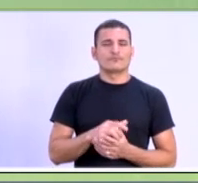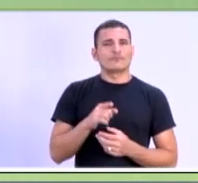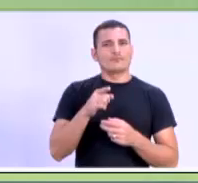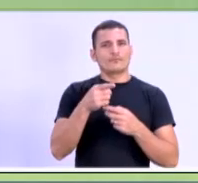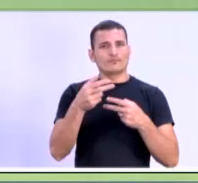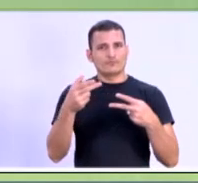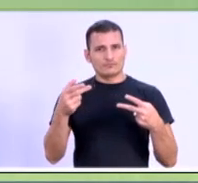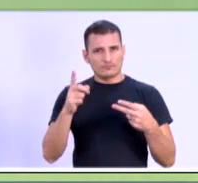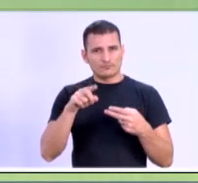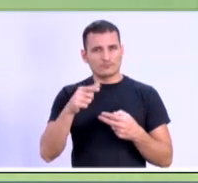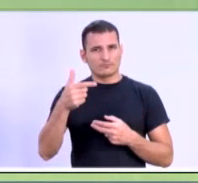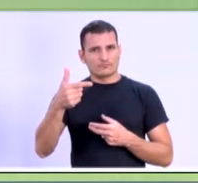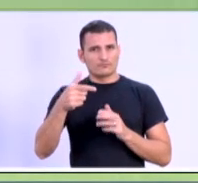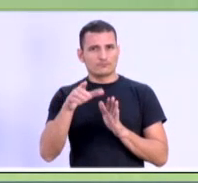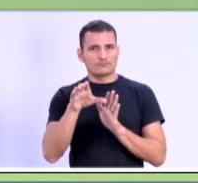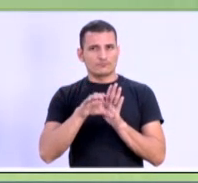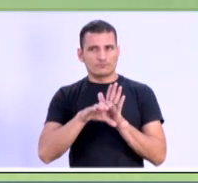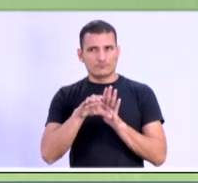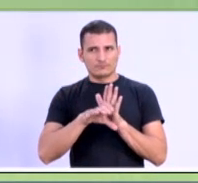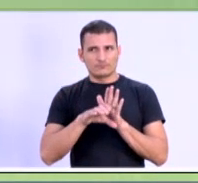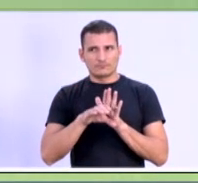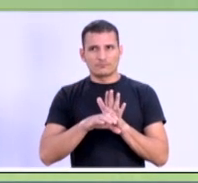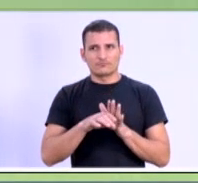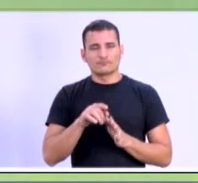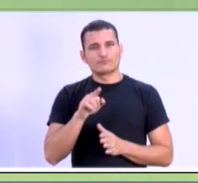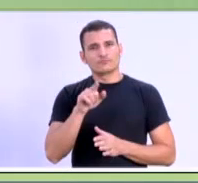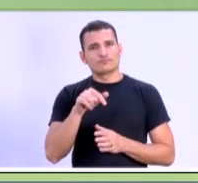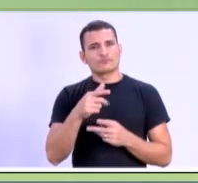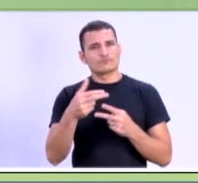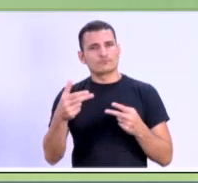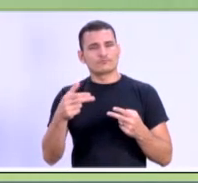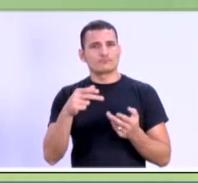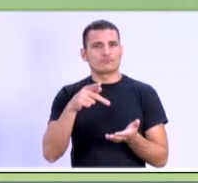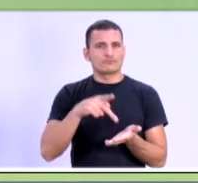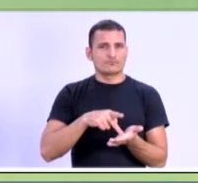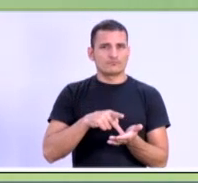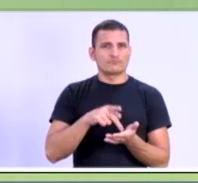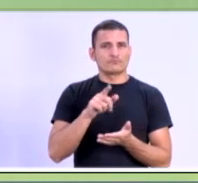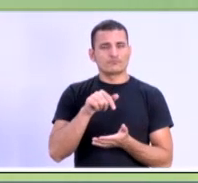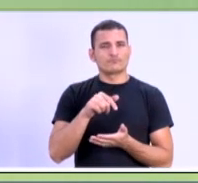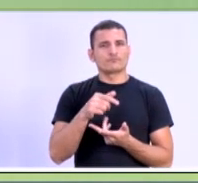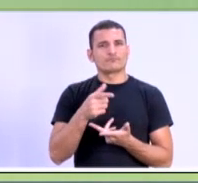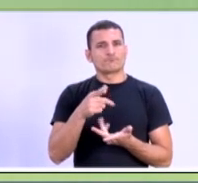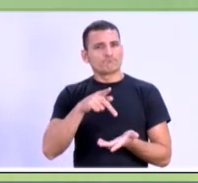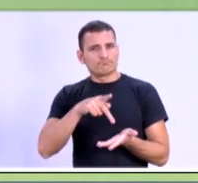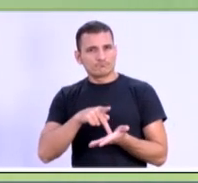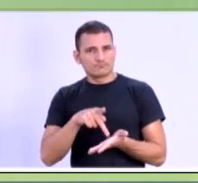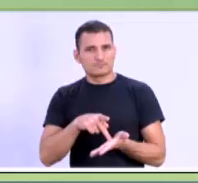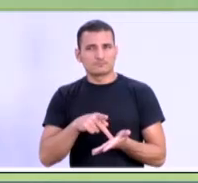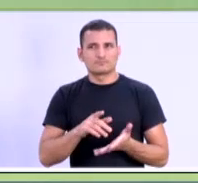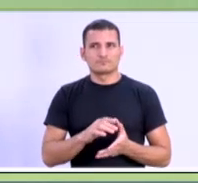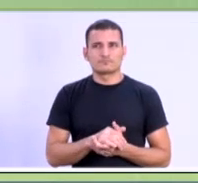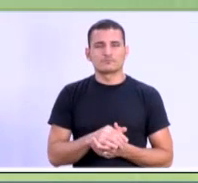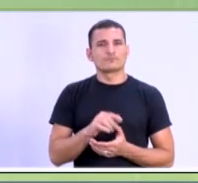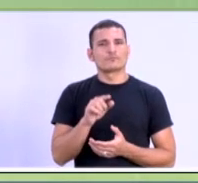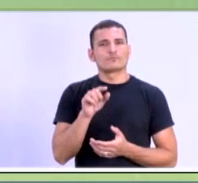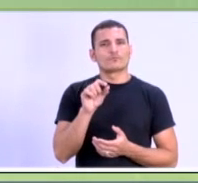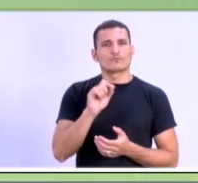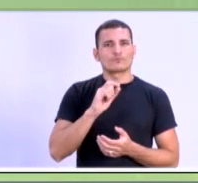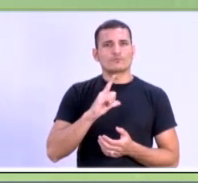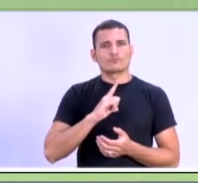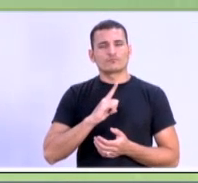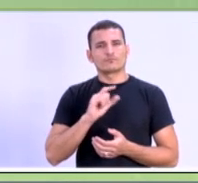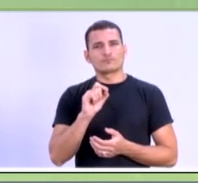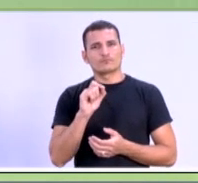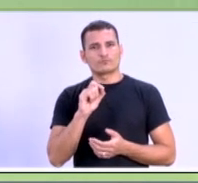nosso segundo conceito, é o objeto real, é o real, vamos dizer, né? O que existe, o que